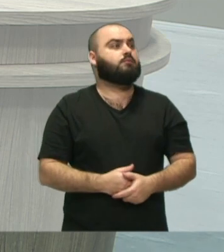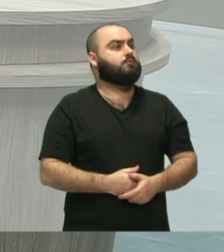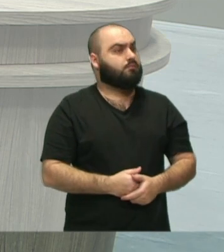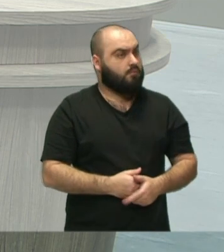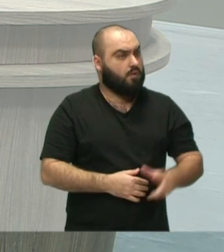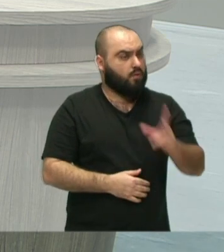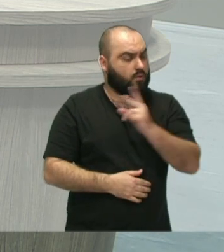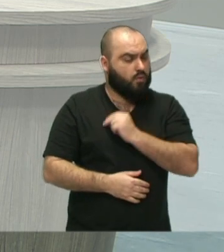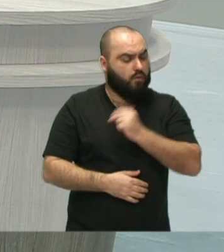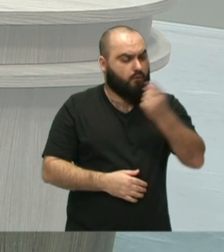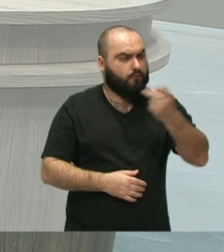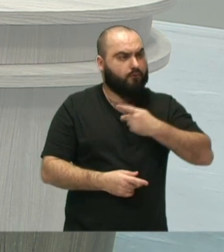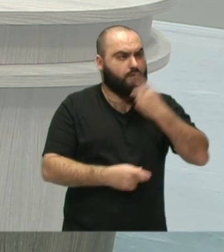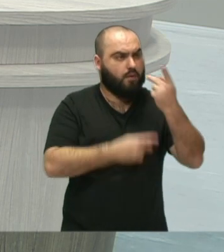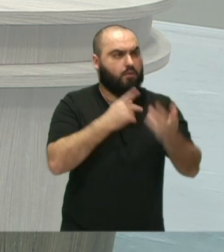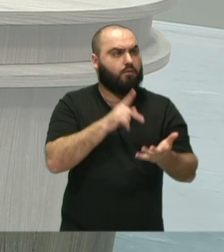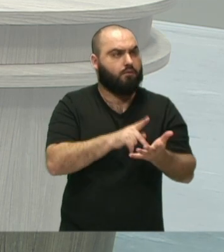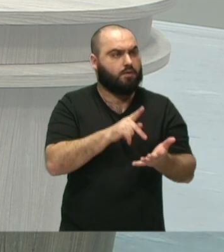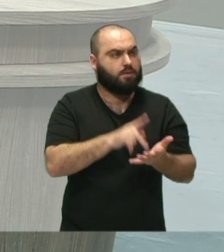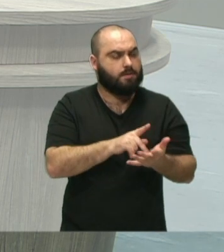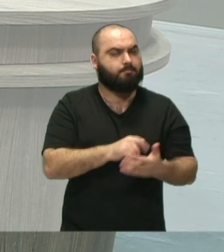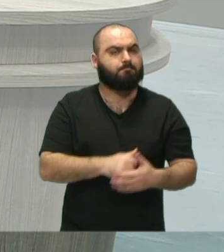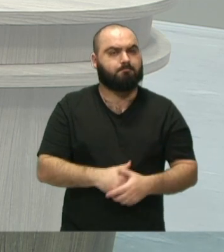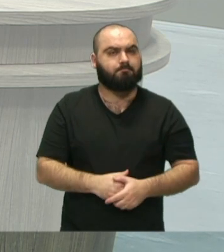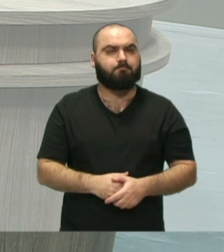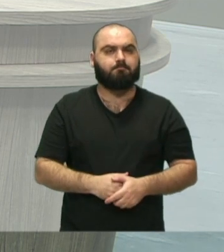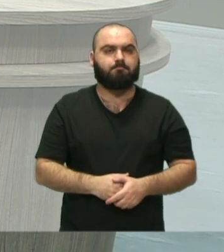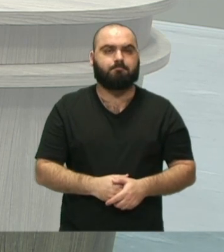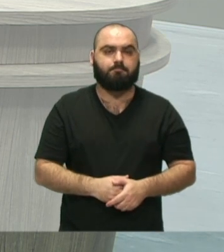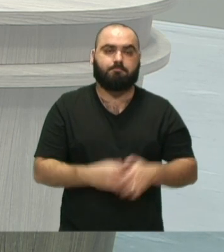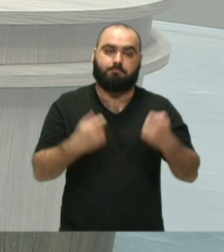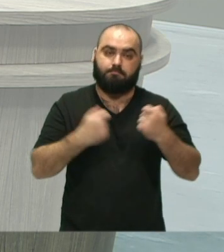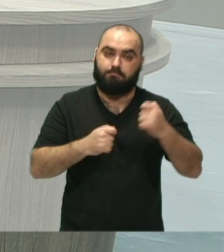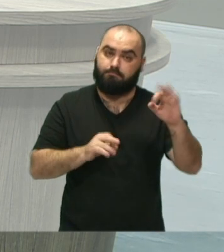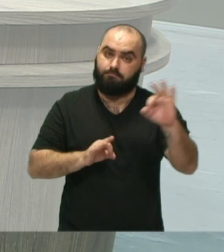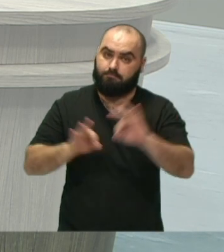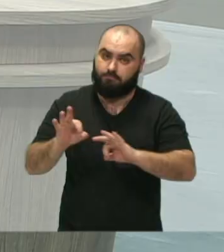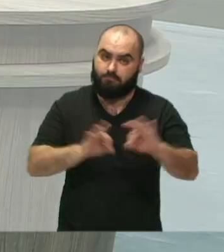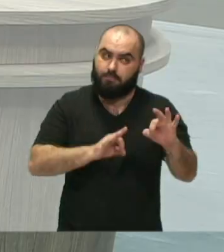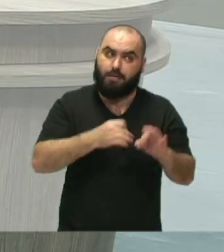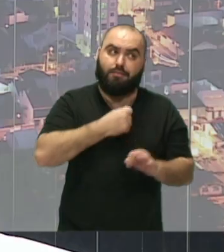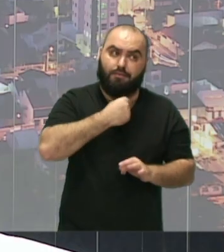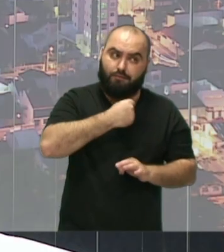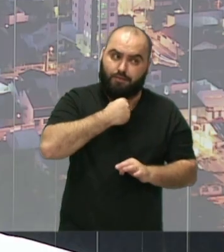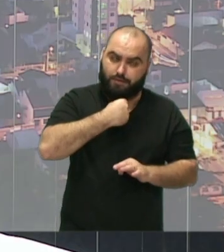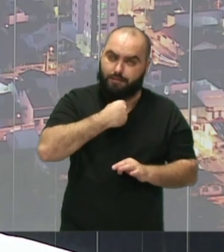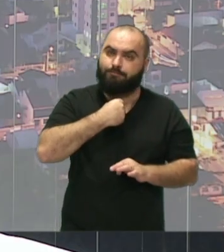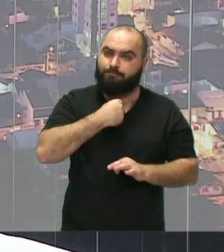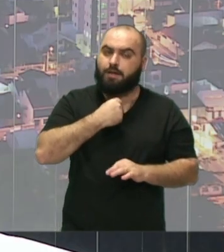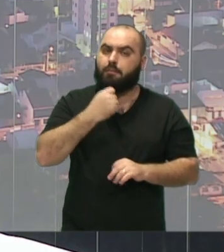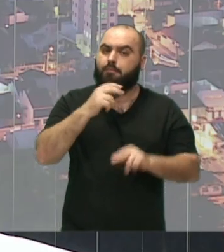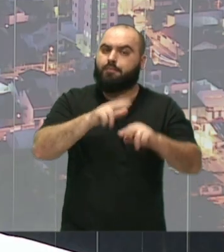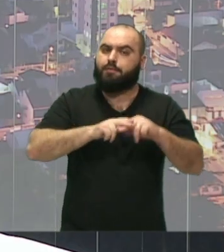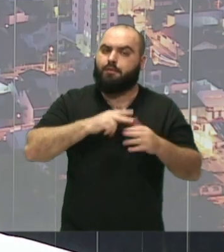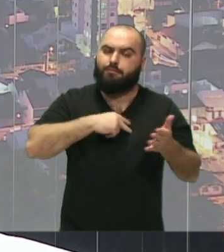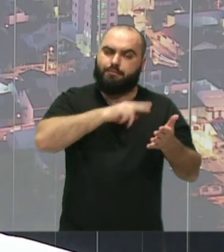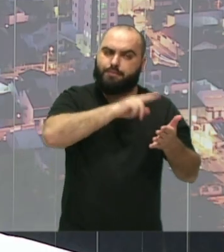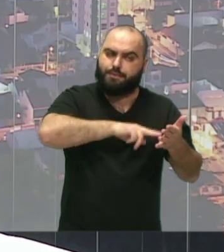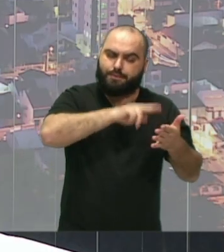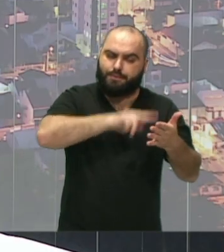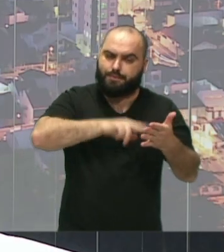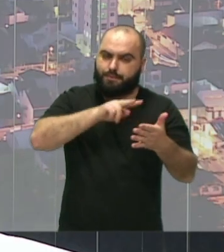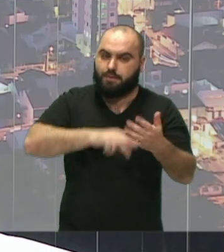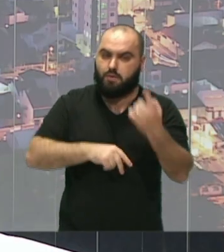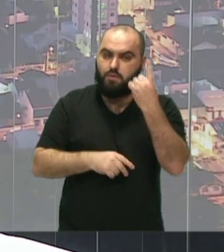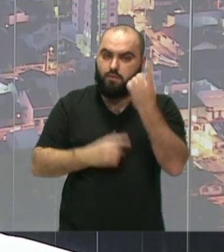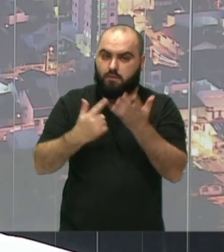queria abordar agora. Por exemplo, assim, a gente tem que se preparar, né, para fazer a entrevista. Então, eu li algumas coisas, e um dos